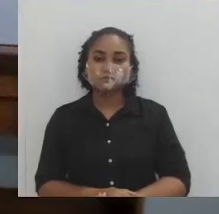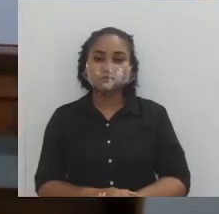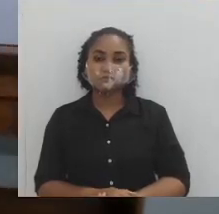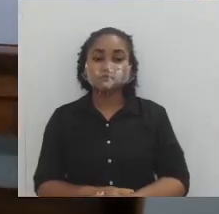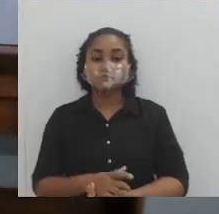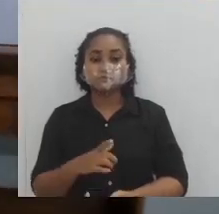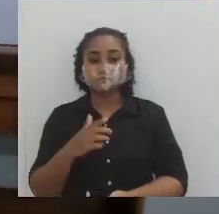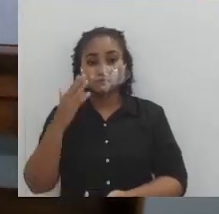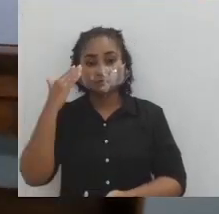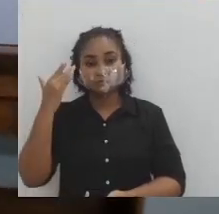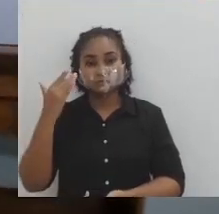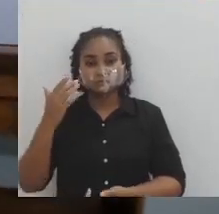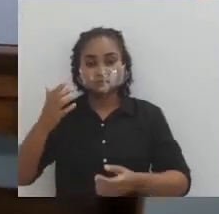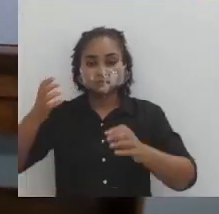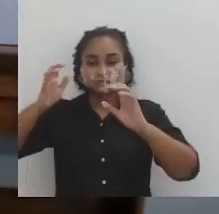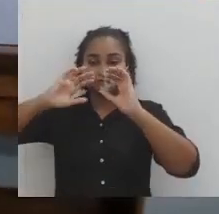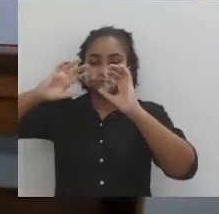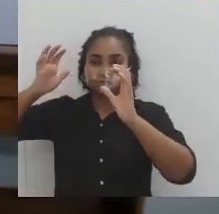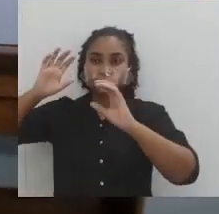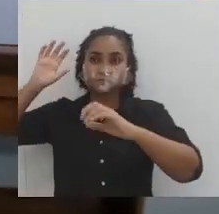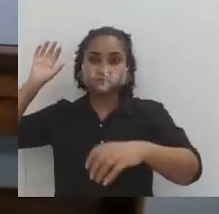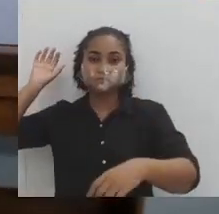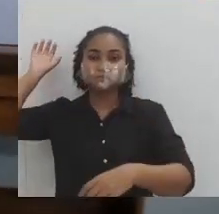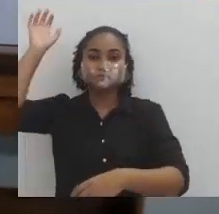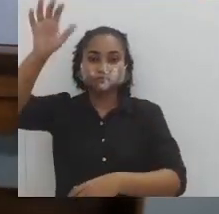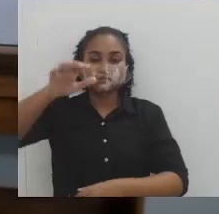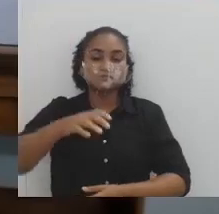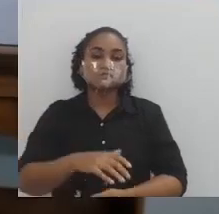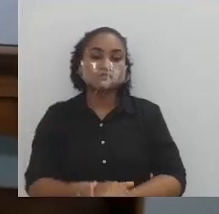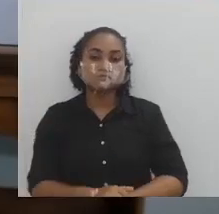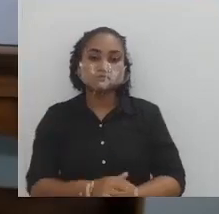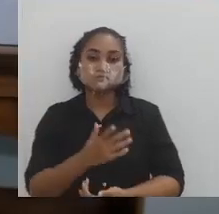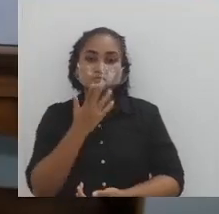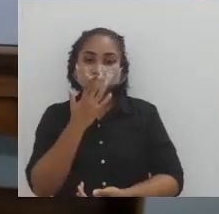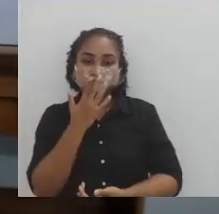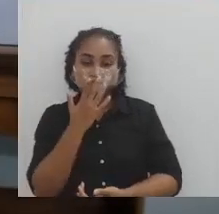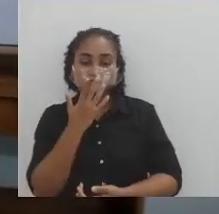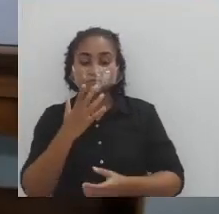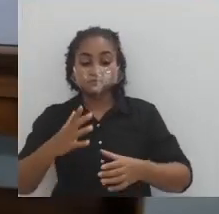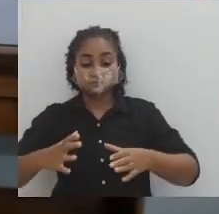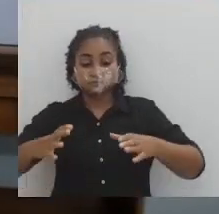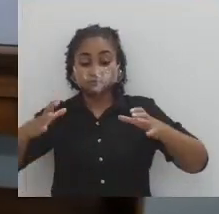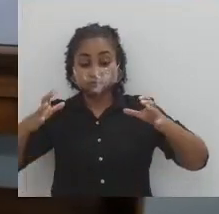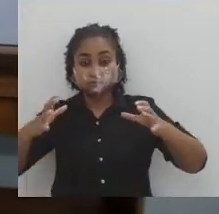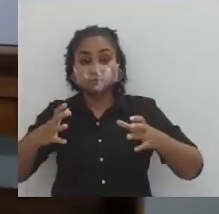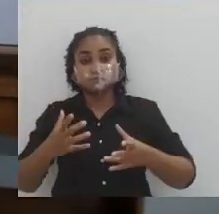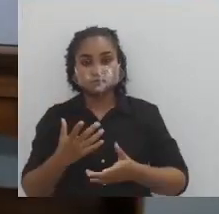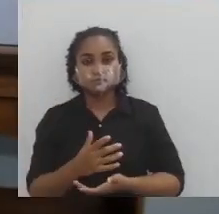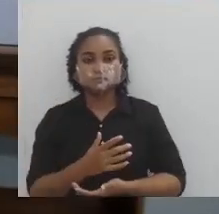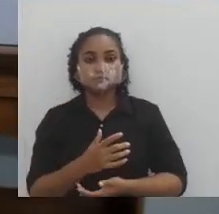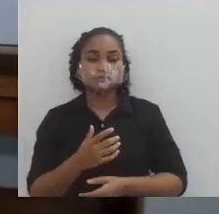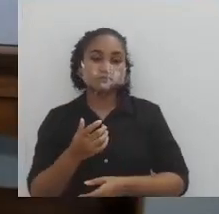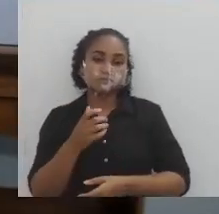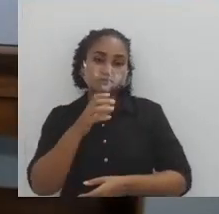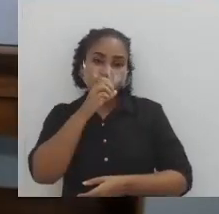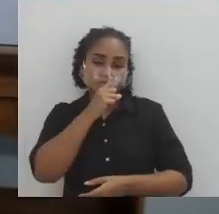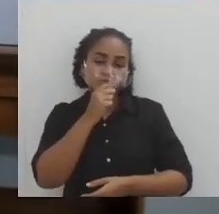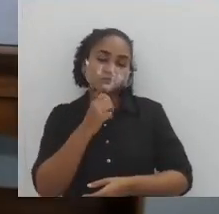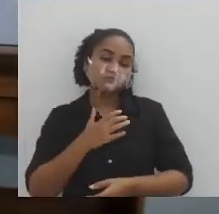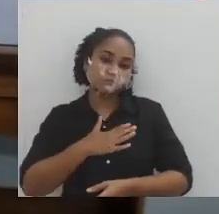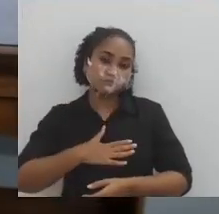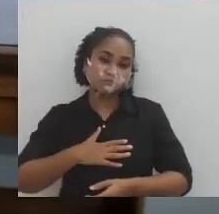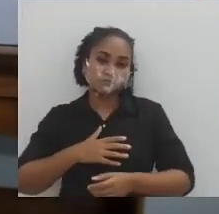Aqui, a famosa bola de basquete, bem característica, pela sua dimensão e cor. Então, o jogo de basquete, você pode jogar, eu mesmo gosto